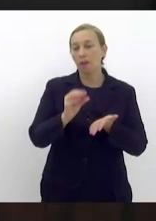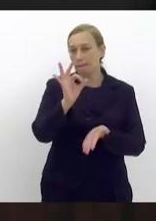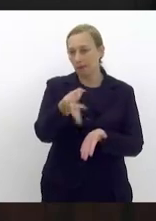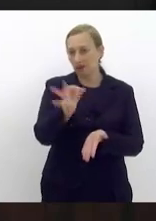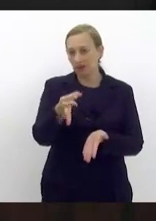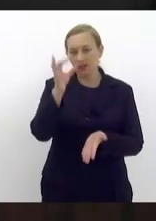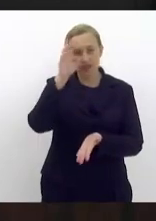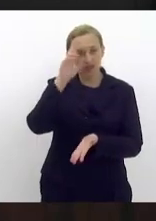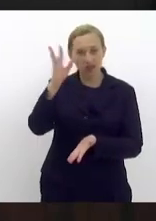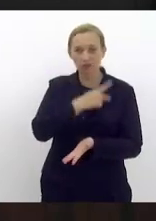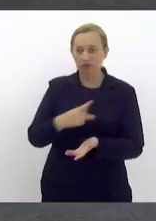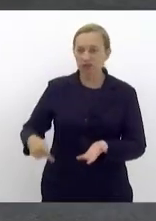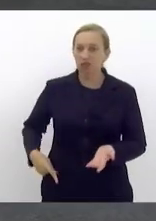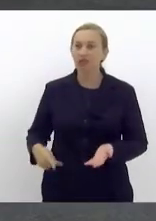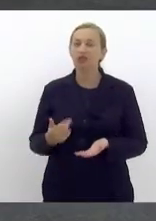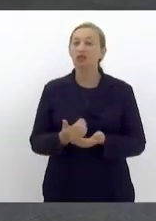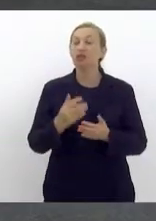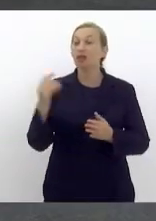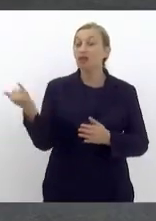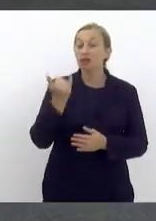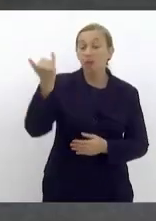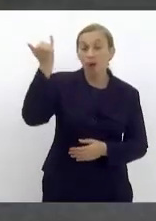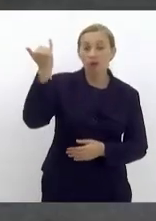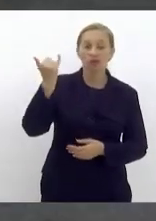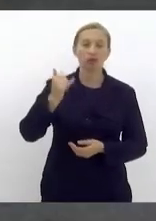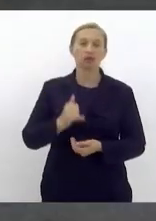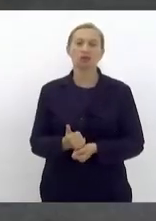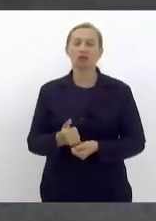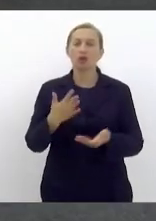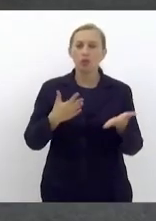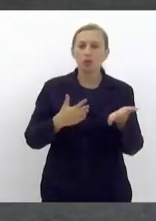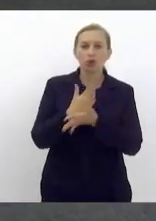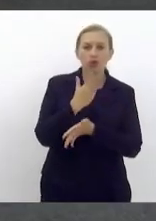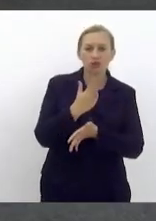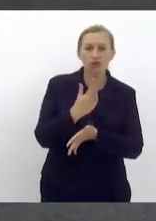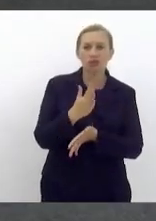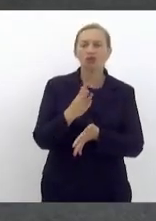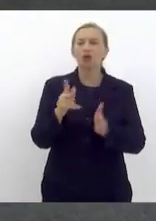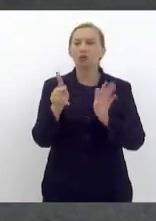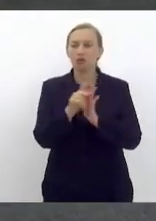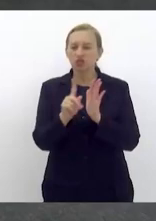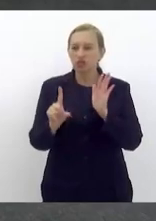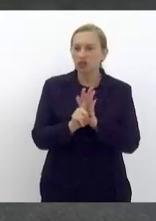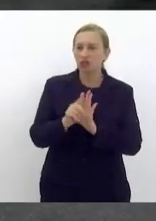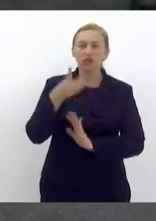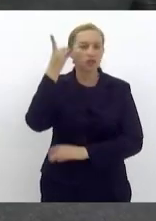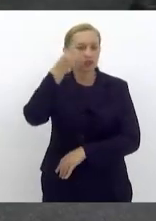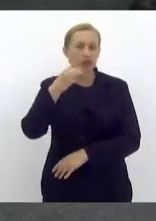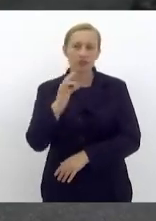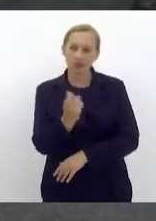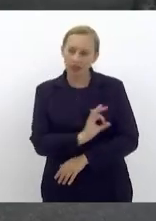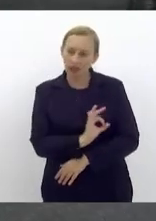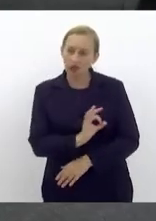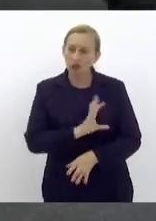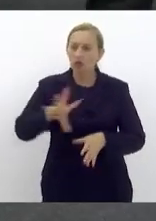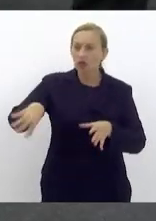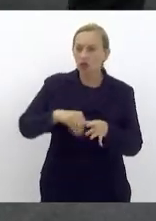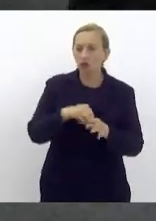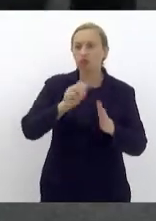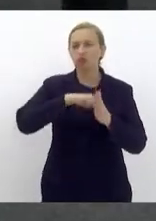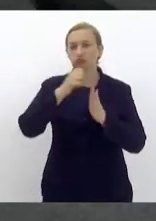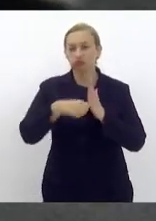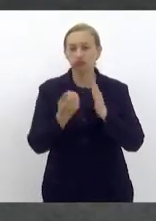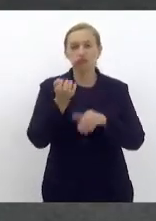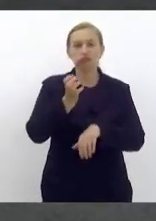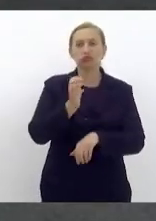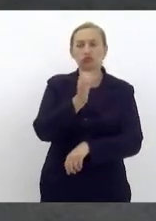senhora presidenta. Super importante a aprovação do projeto de lei da deputada Marta Rocha, que incluiu no calendário oficial do